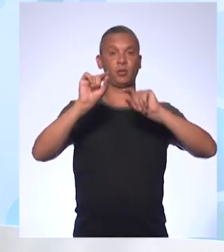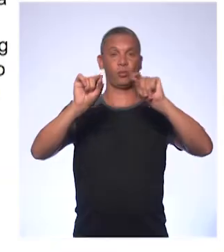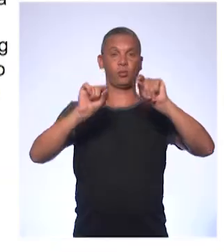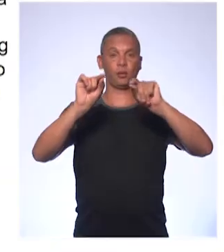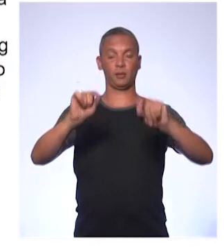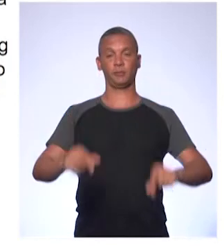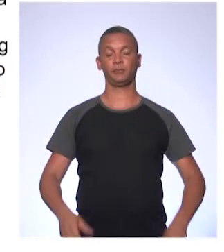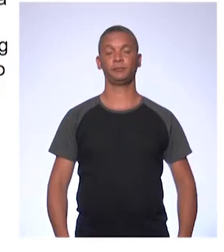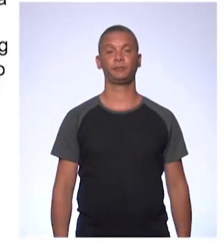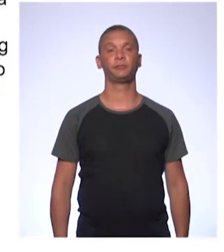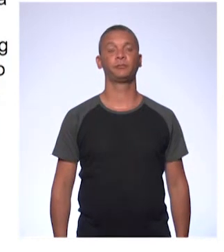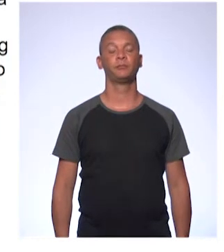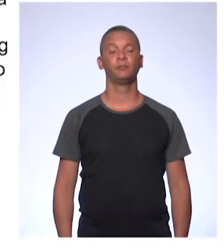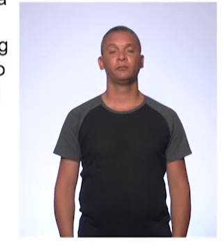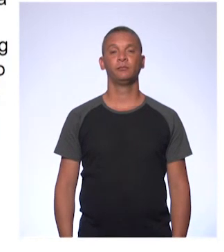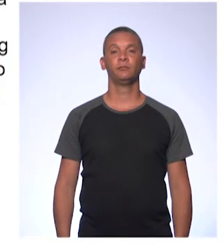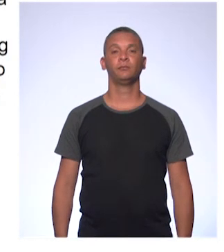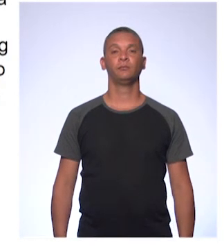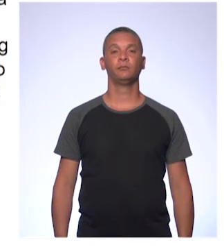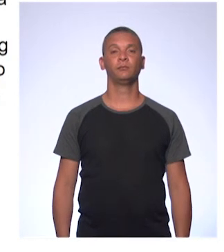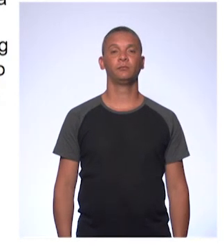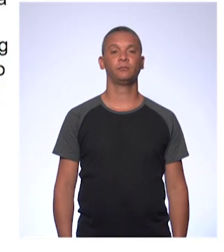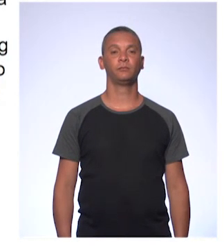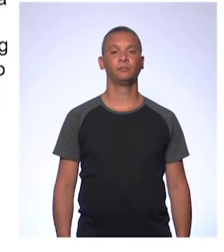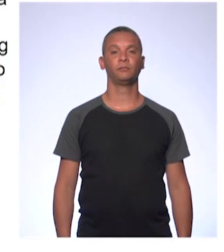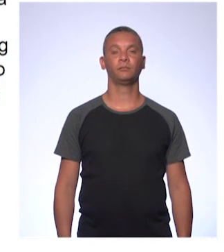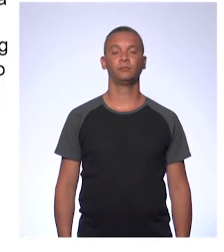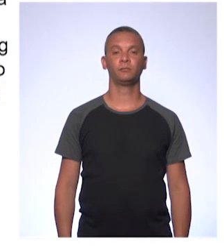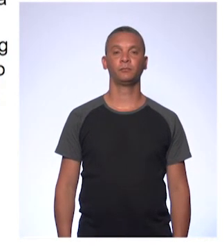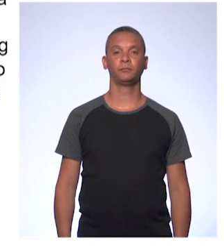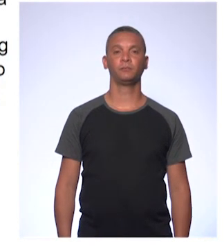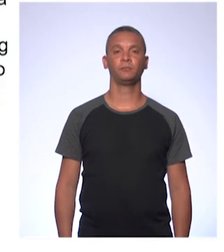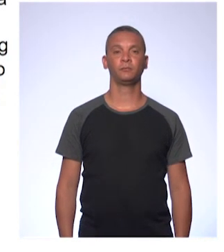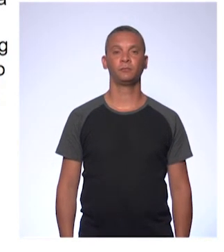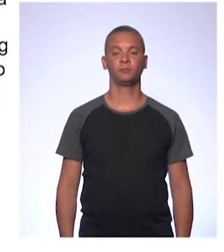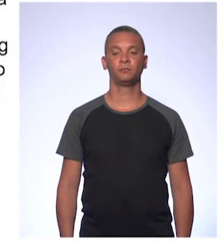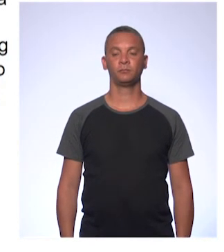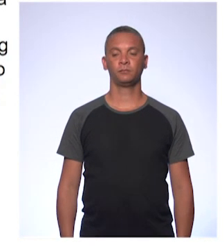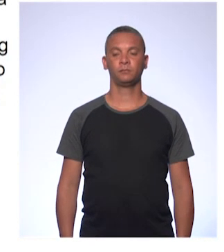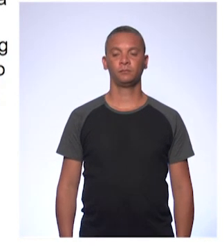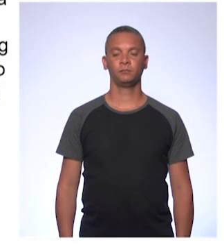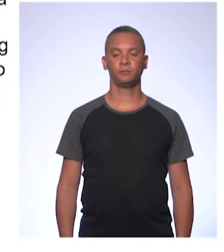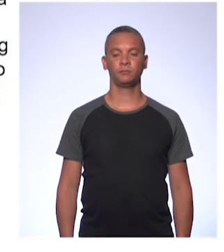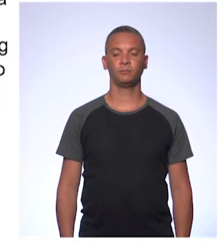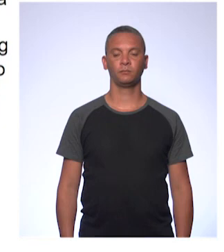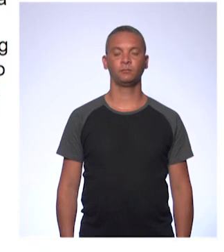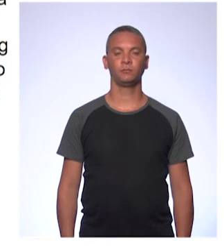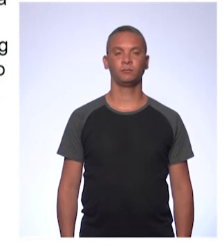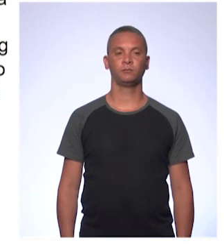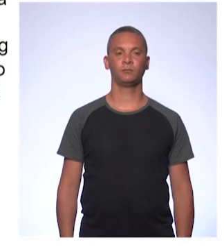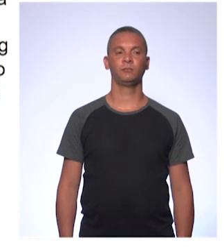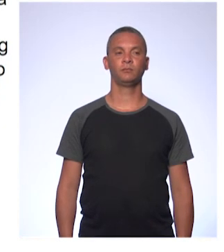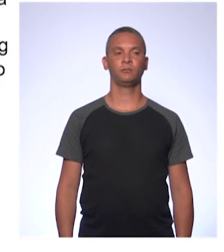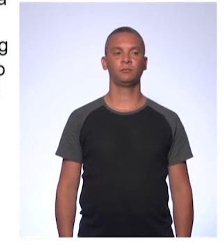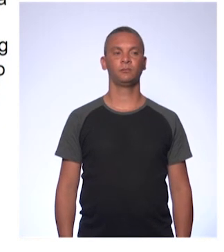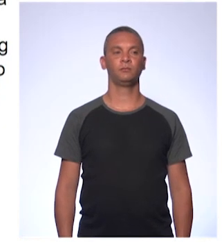né? Vamos ver qual é o destaque dele. Como subrádia suprecedente,